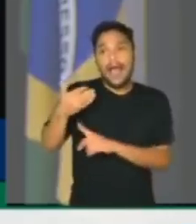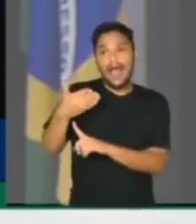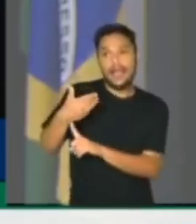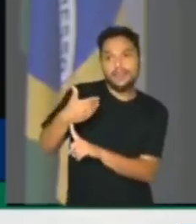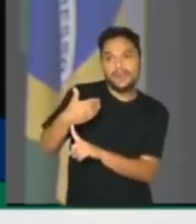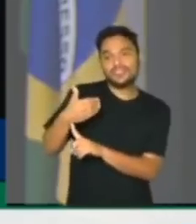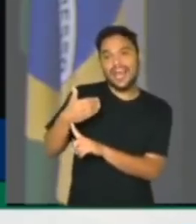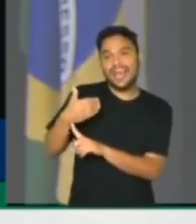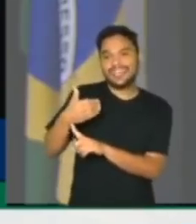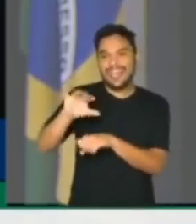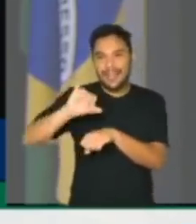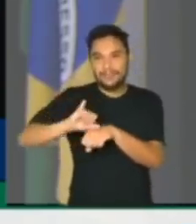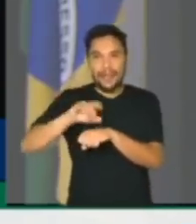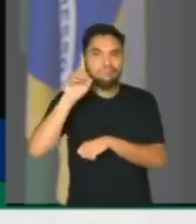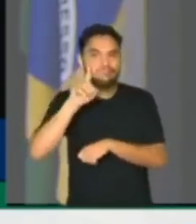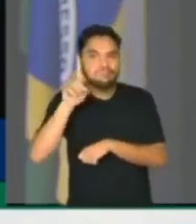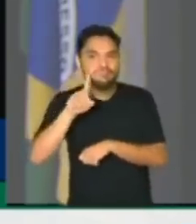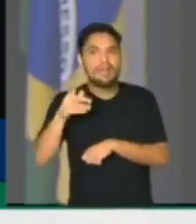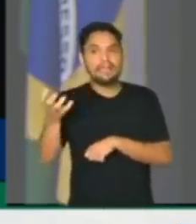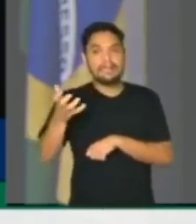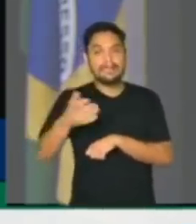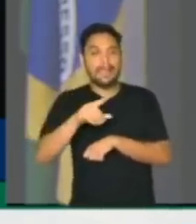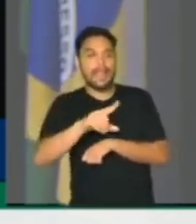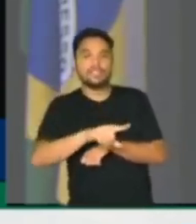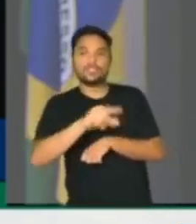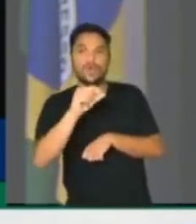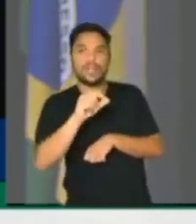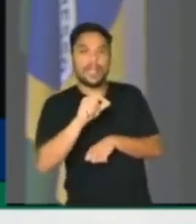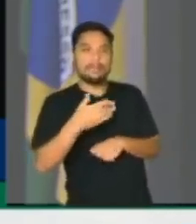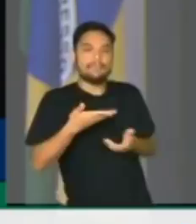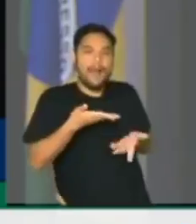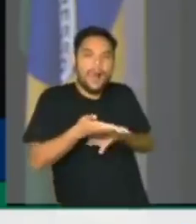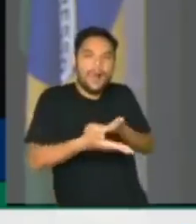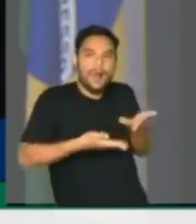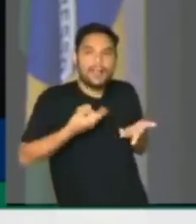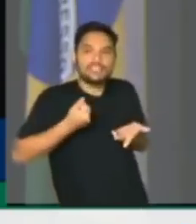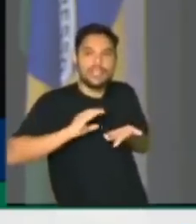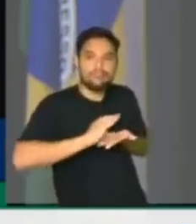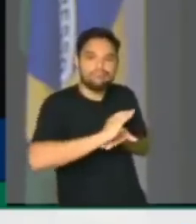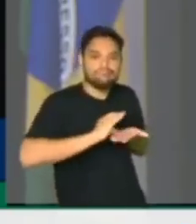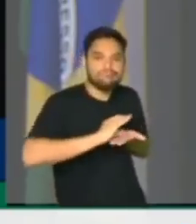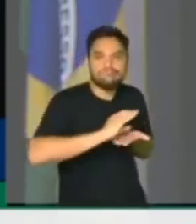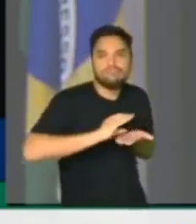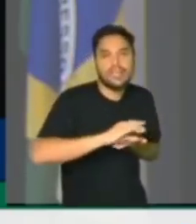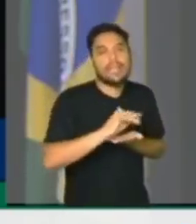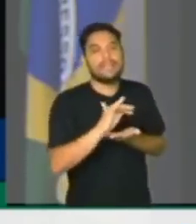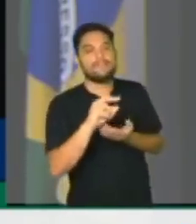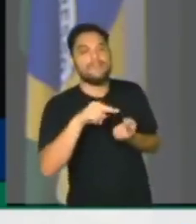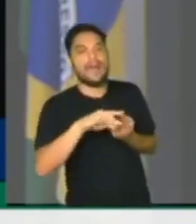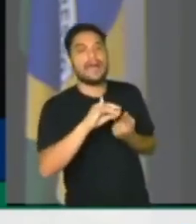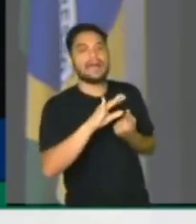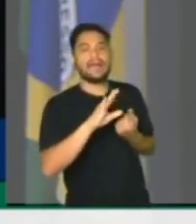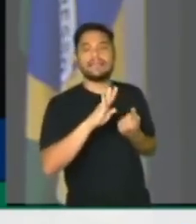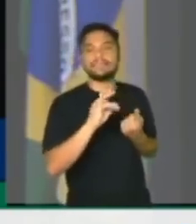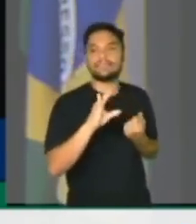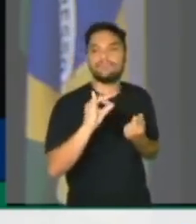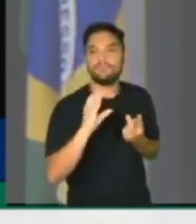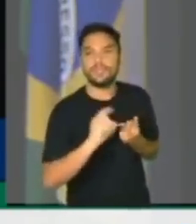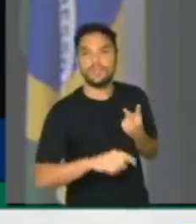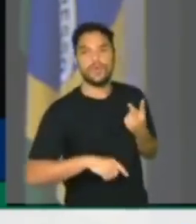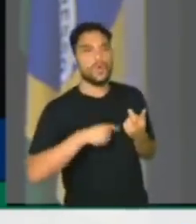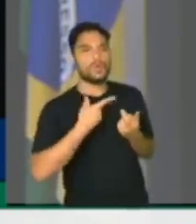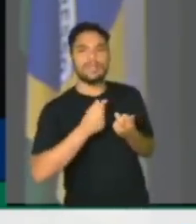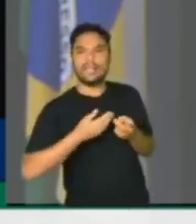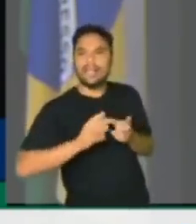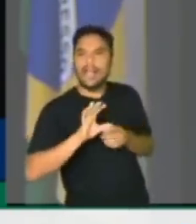aí tinha distribuição de emenda tinha distribuição de superintendência do iphan do icm-bio tinha